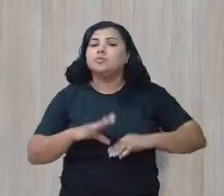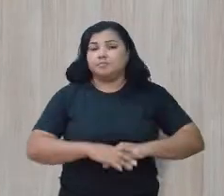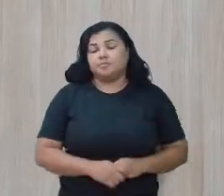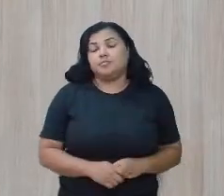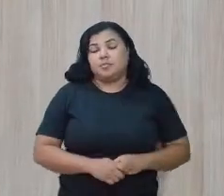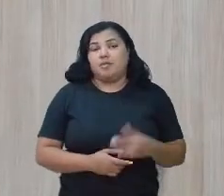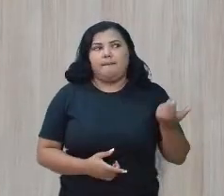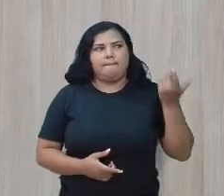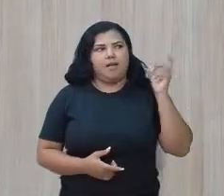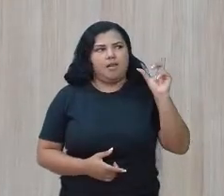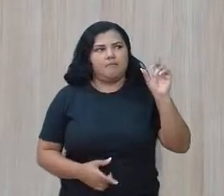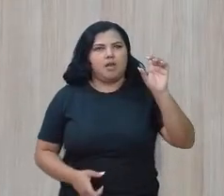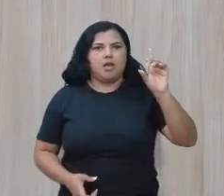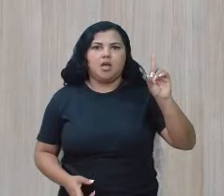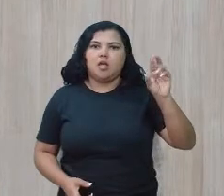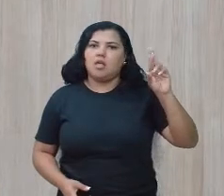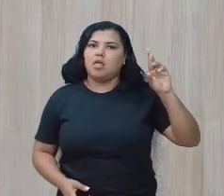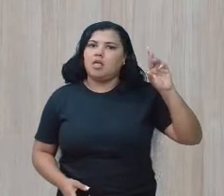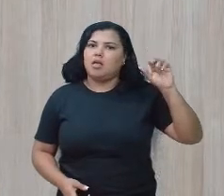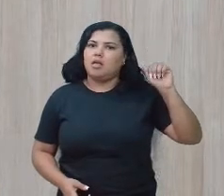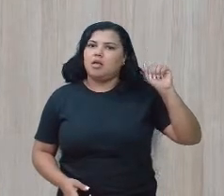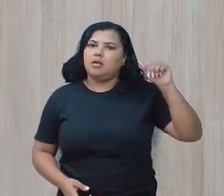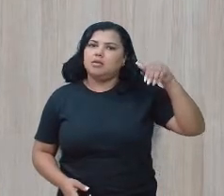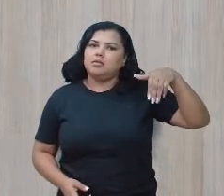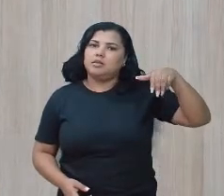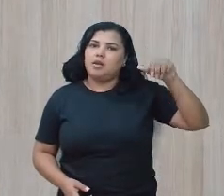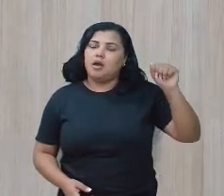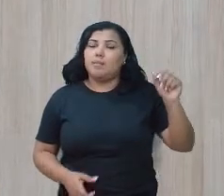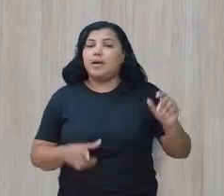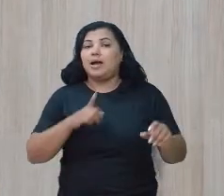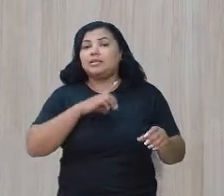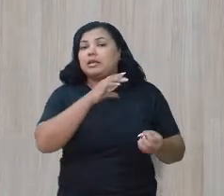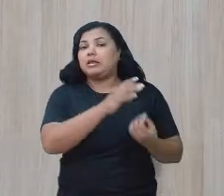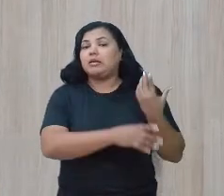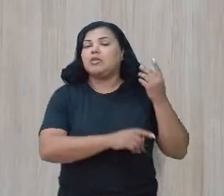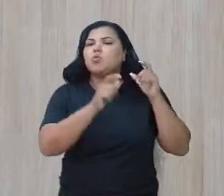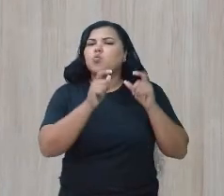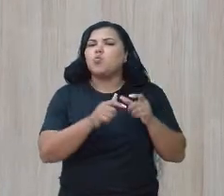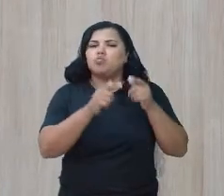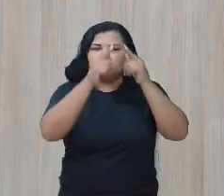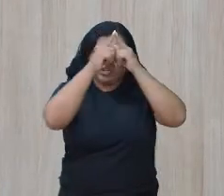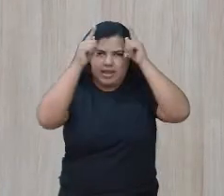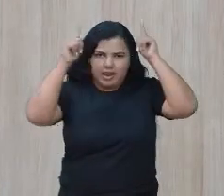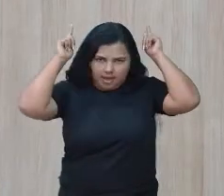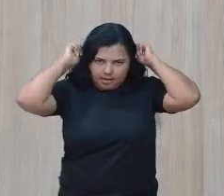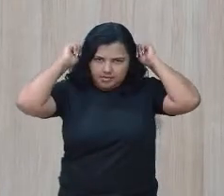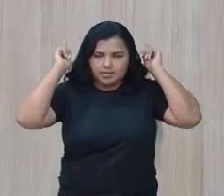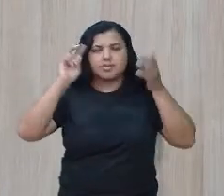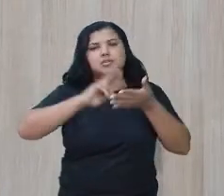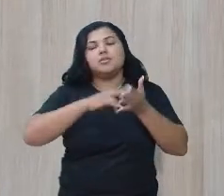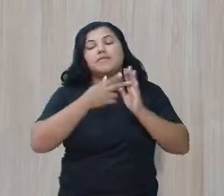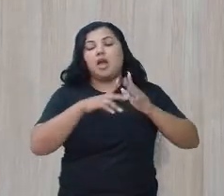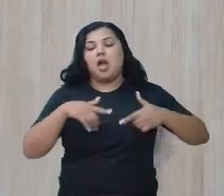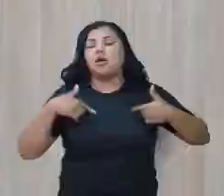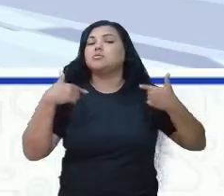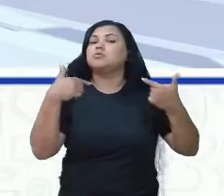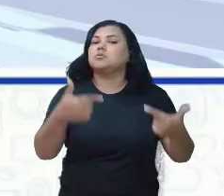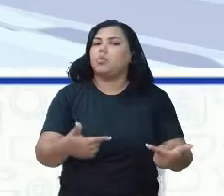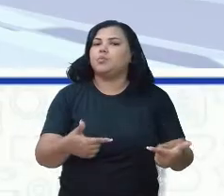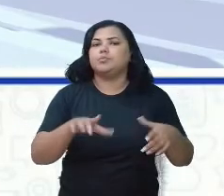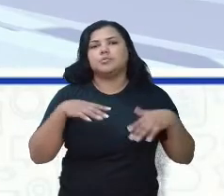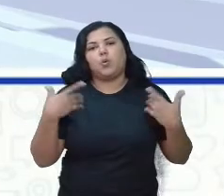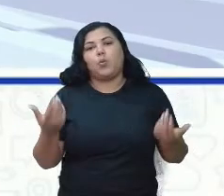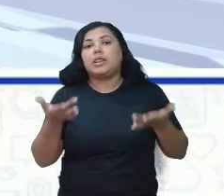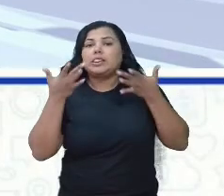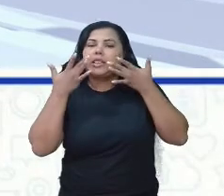palavra drama, na sua origem, lá na Grécia, ela quer dizer ação. Então, a gente pode dizer que